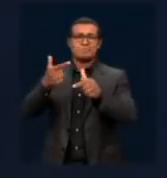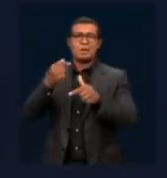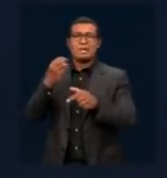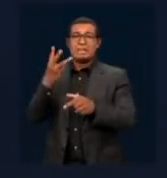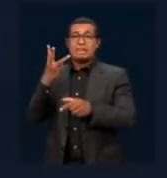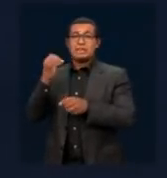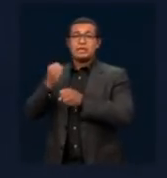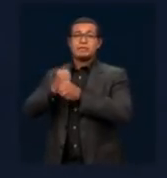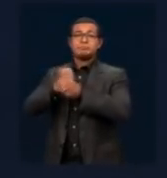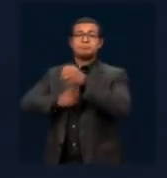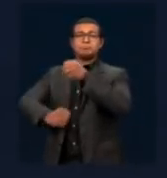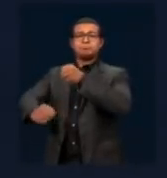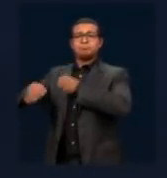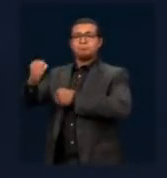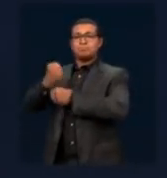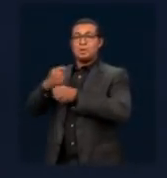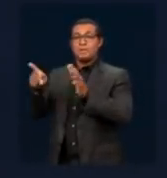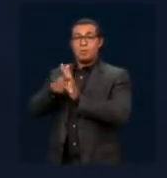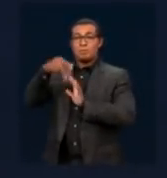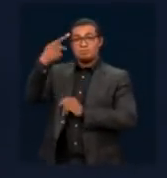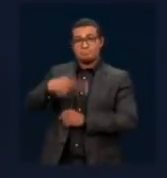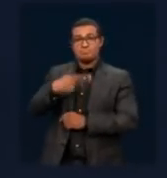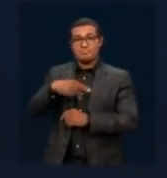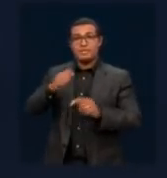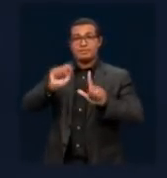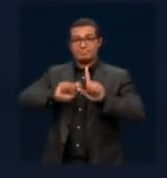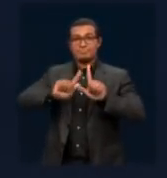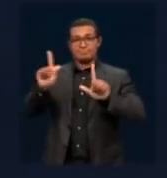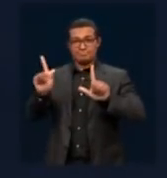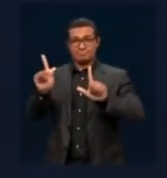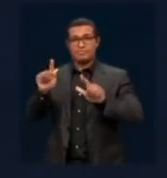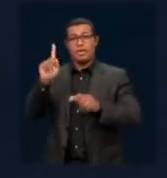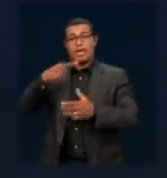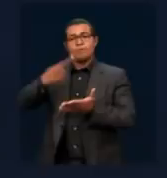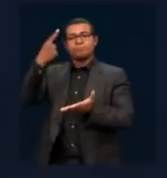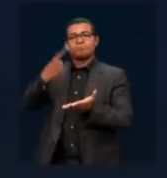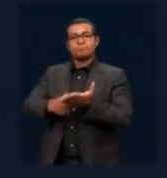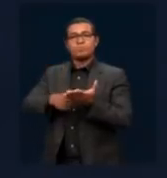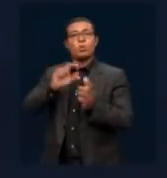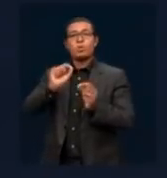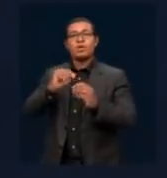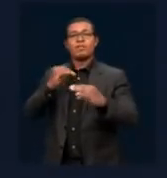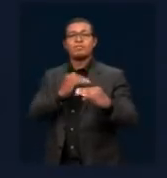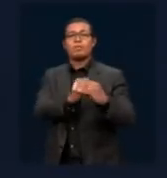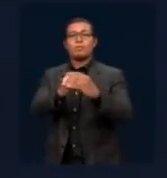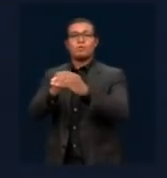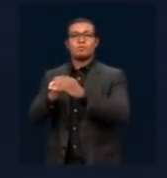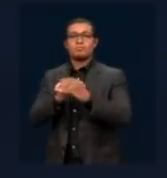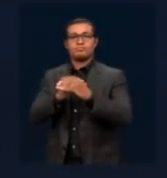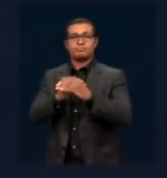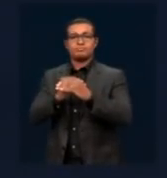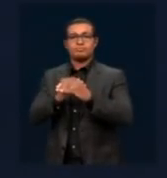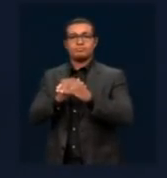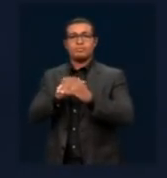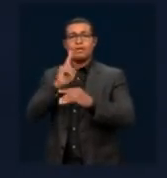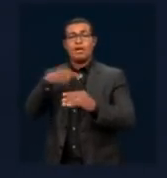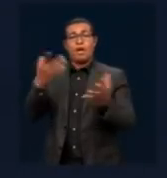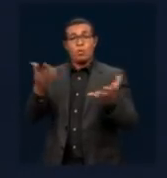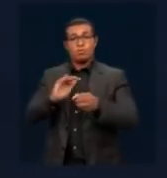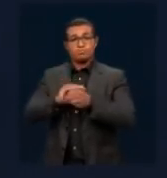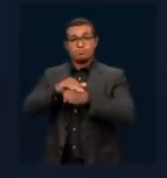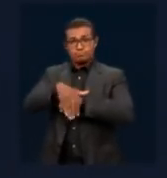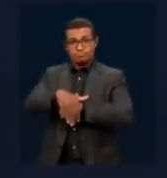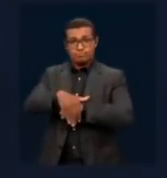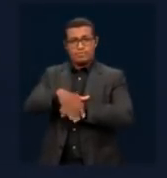30 anos aqui na tv gazeta é o nosso compromisso com a democracia essa noite é um excelente momento